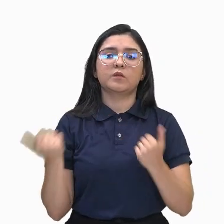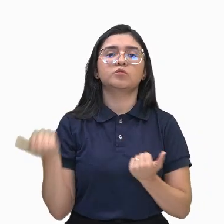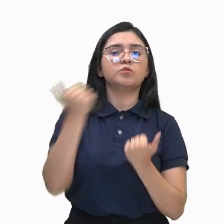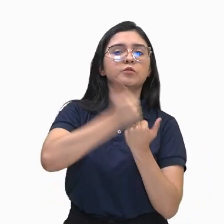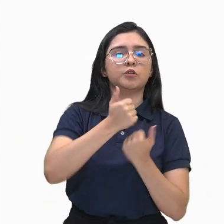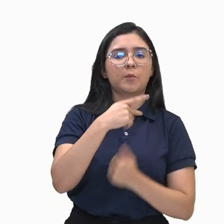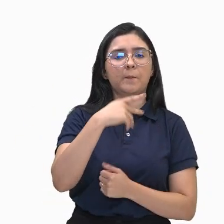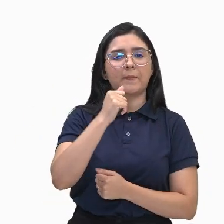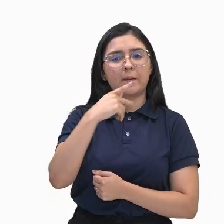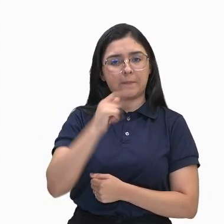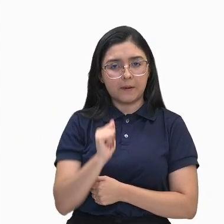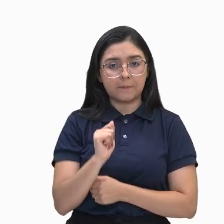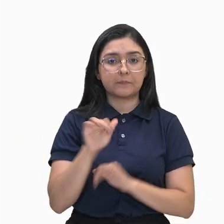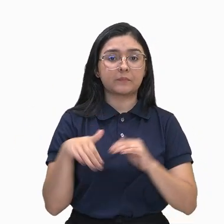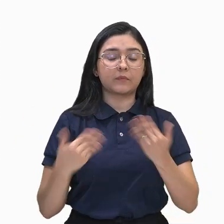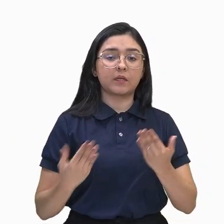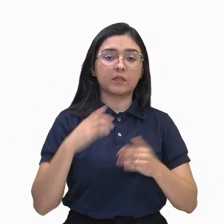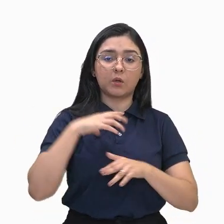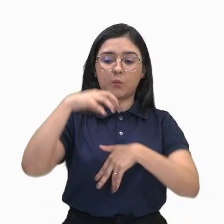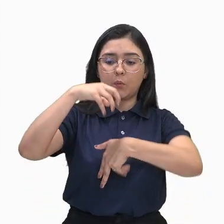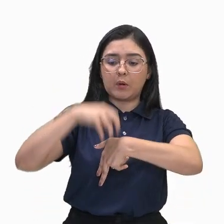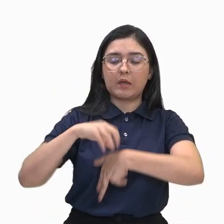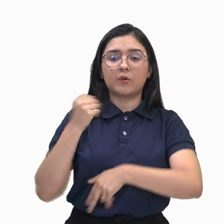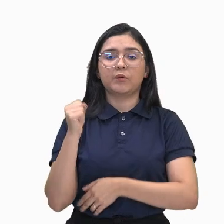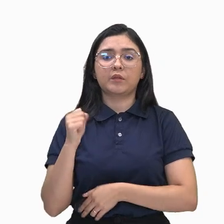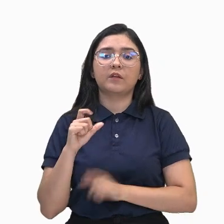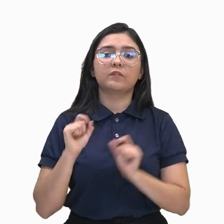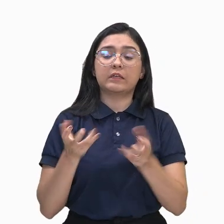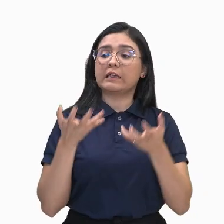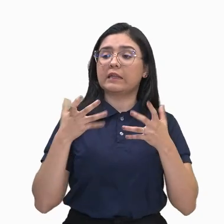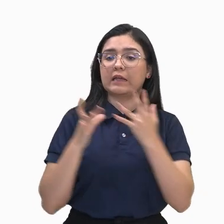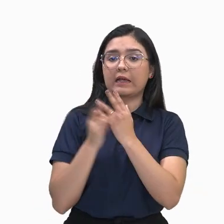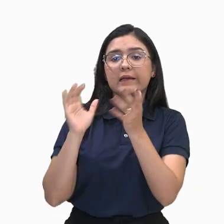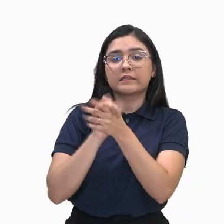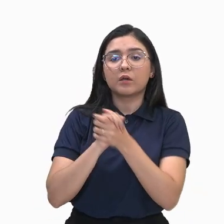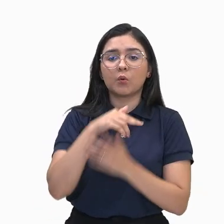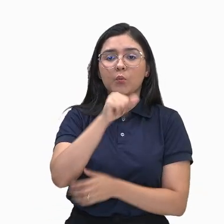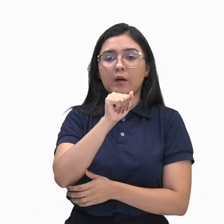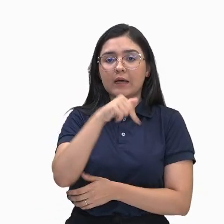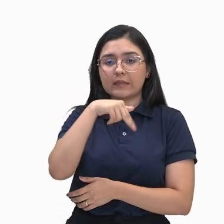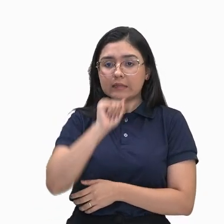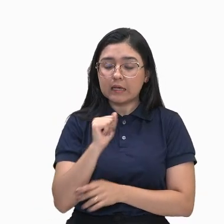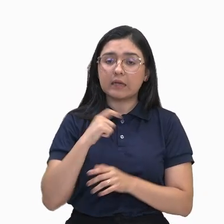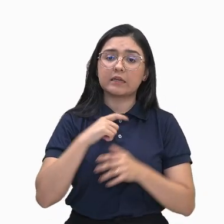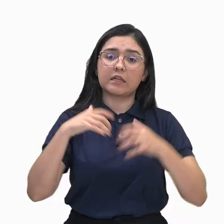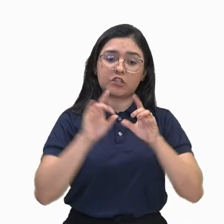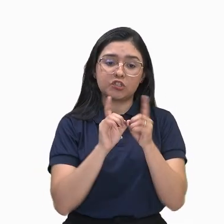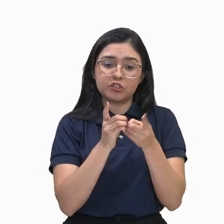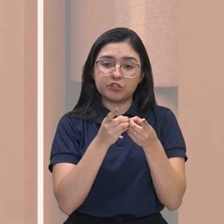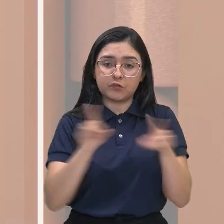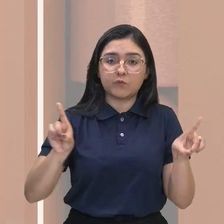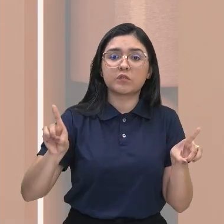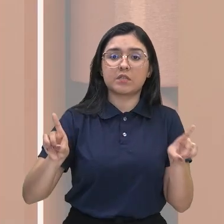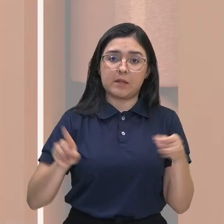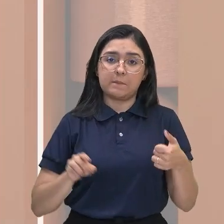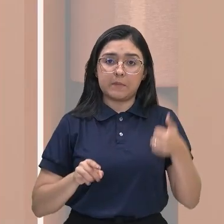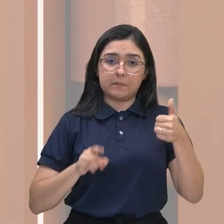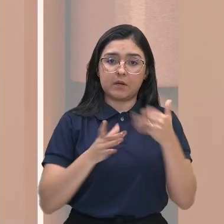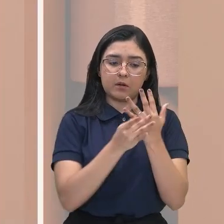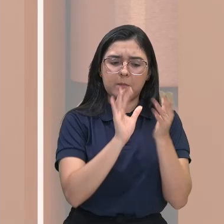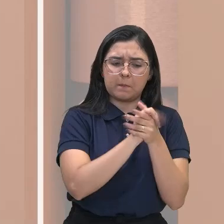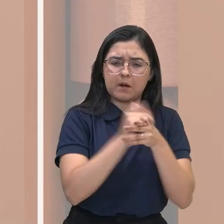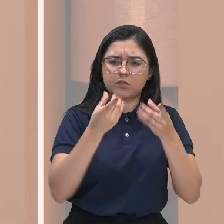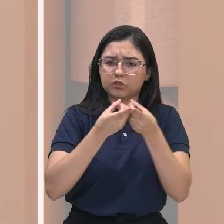Papa. Justamente o Henrique VIII queria casar-se com Ana Bolena, queria divorciar-se da sua primeira esposa.